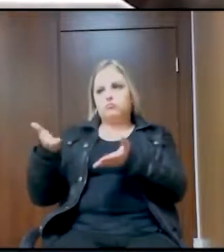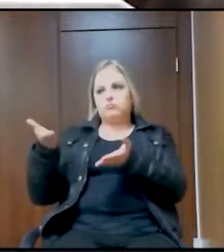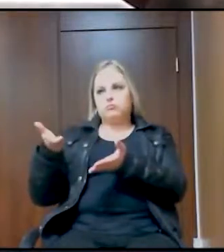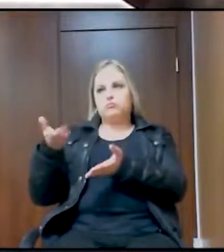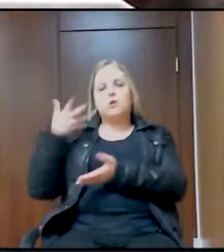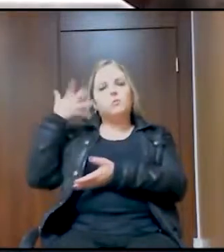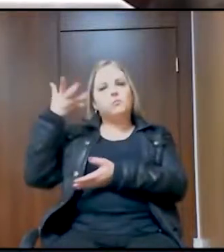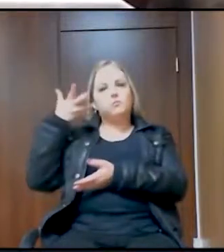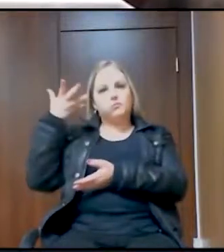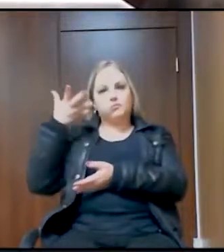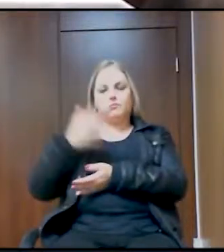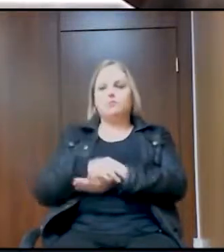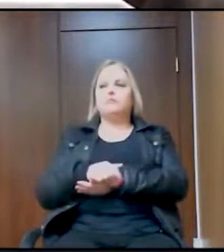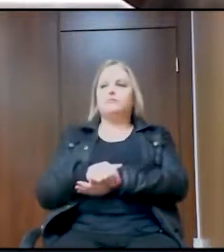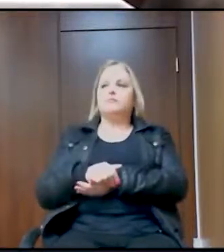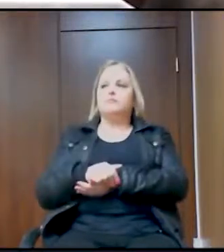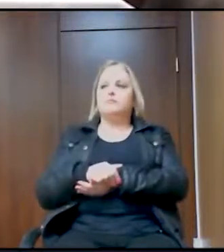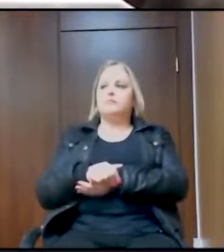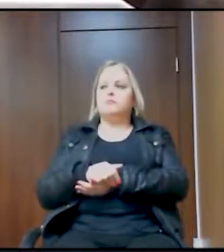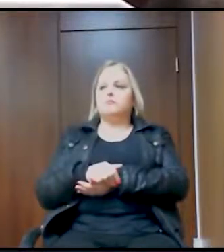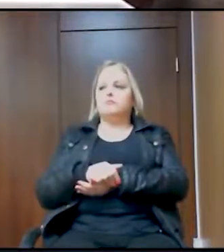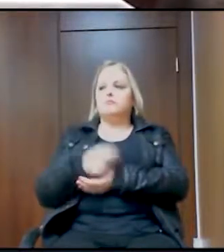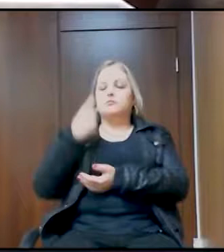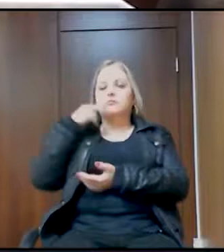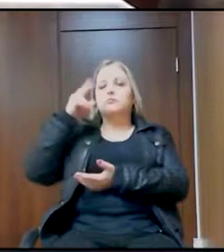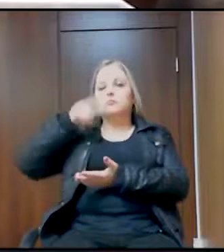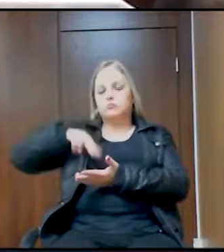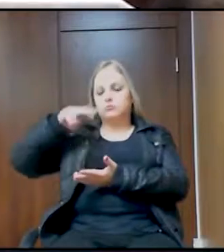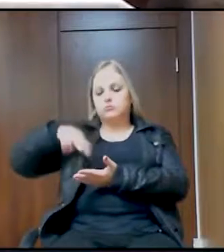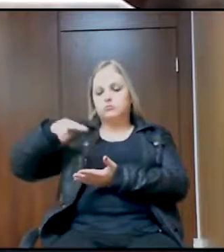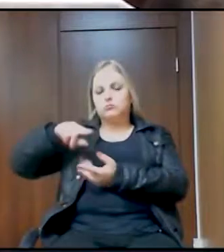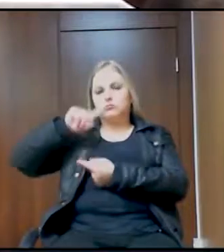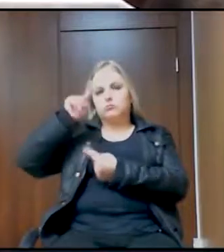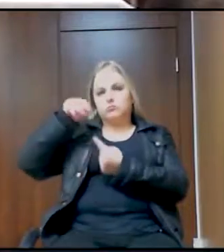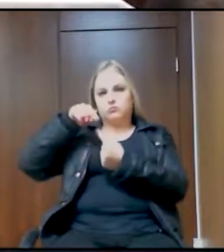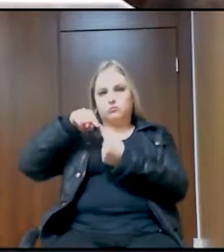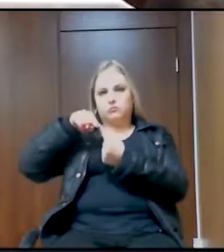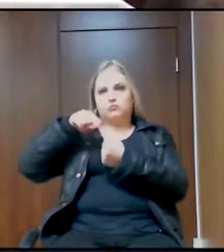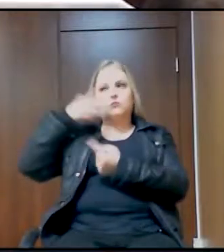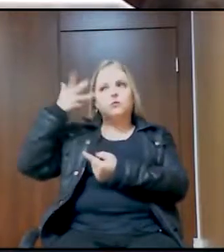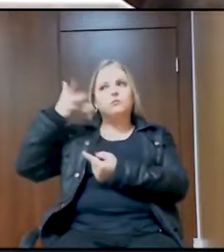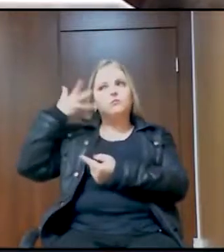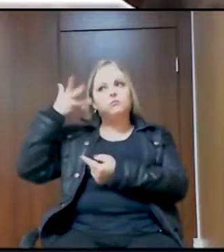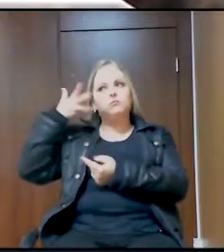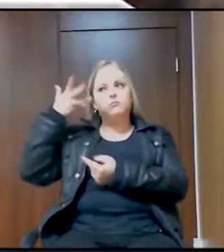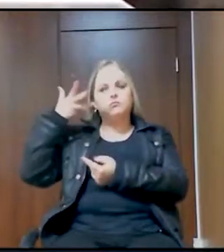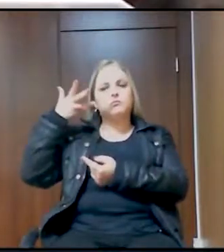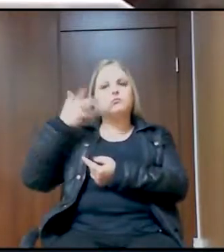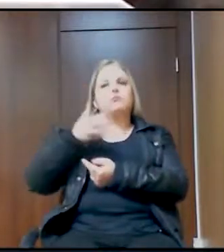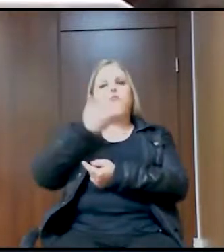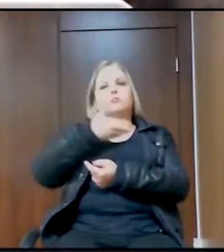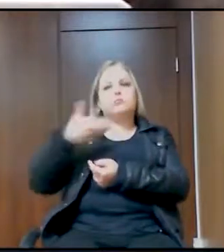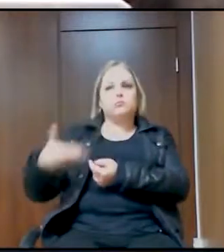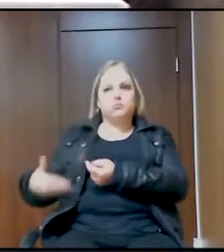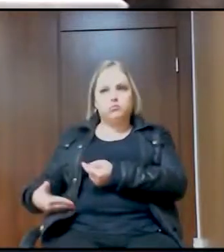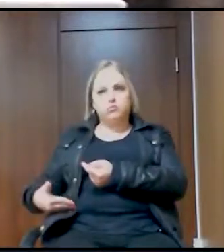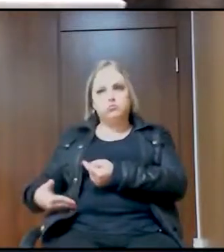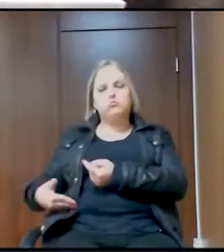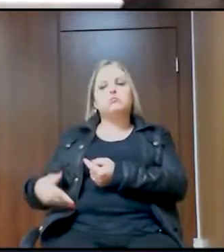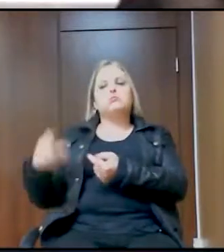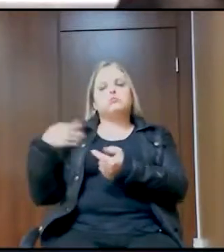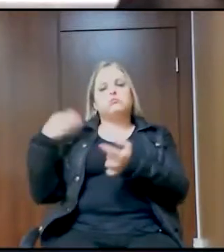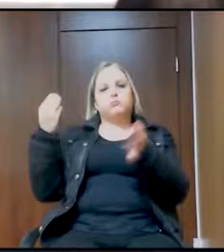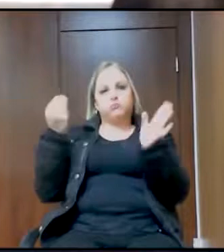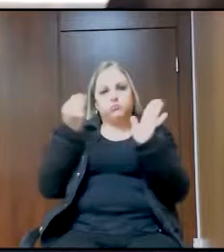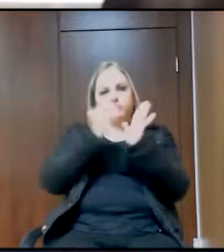a audiência. Eu vou ler rapidinho aqui o objetivo da audiência pública, conforme o edital que foi publicado.